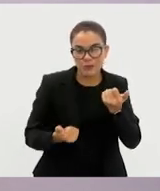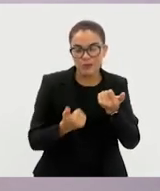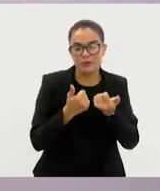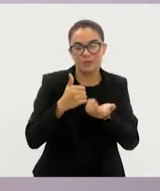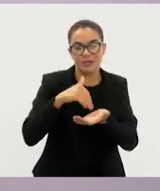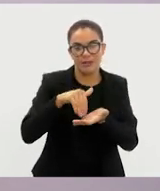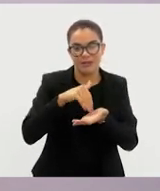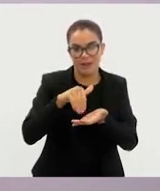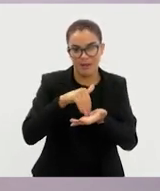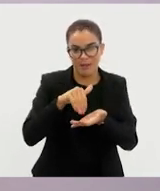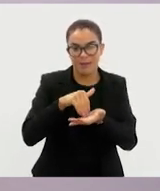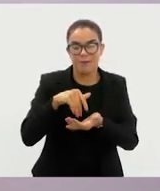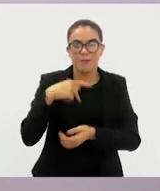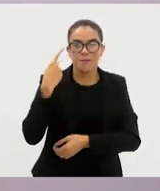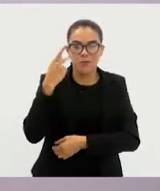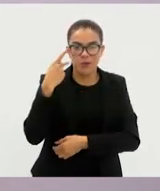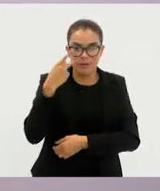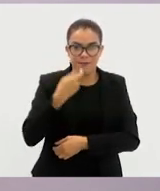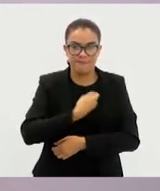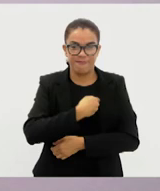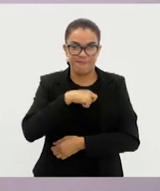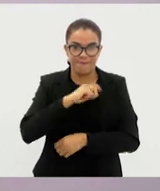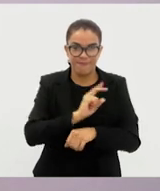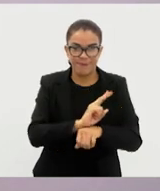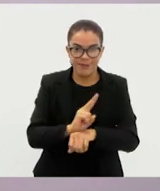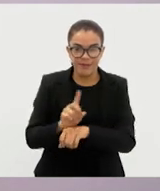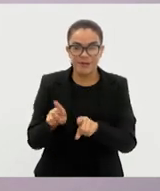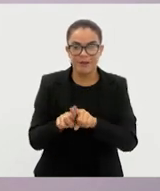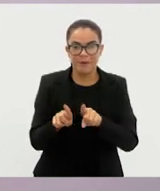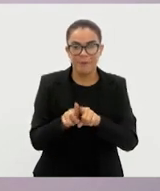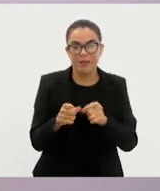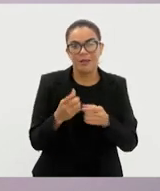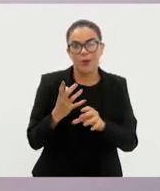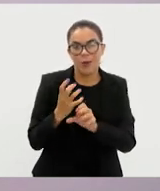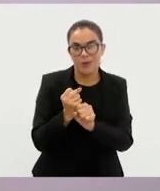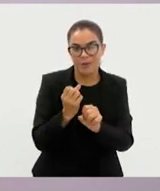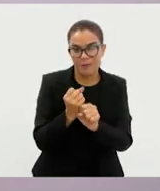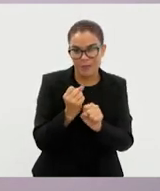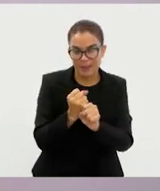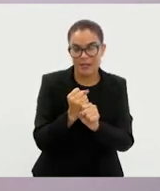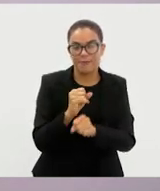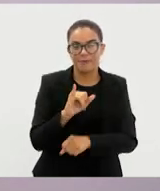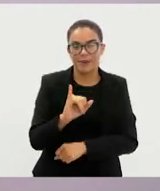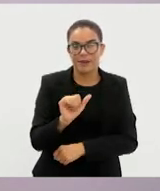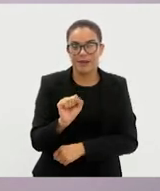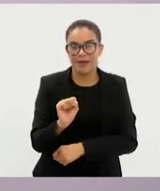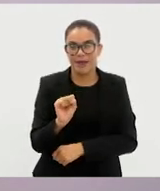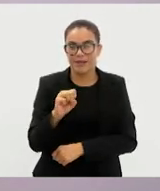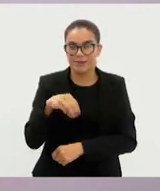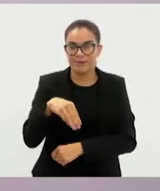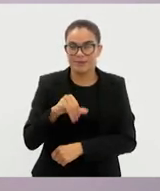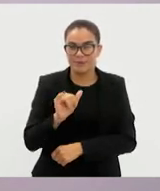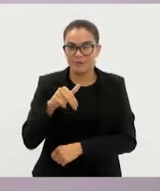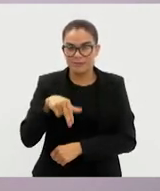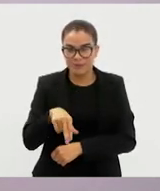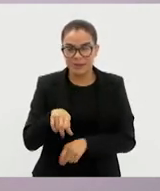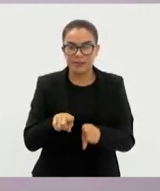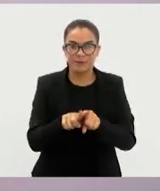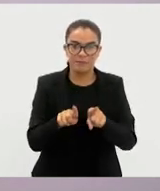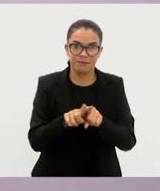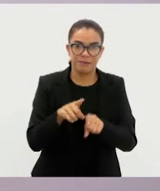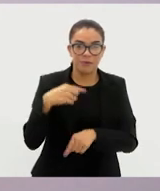Fiscal, Liliane Figueiredo, e a subsecretária de Contabilidade do Estado, Yasmin Monteiro, junto com o doutor